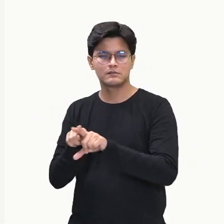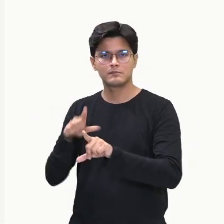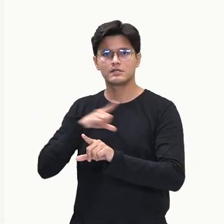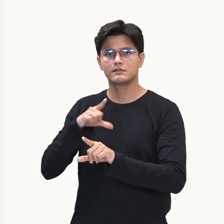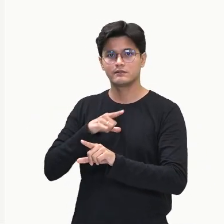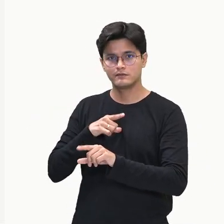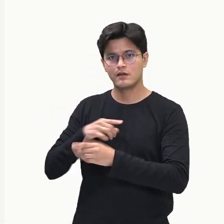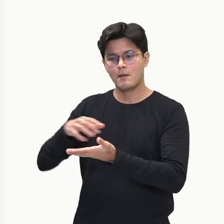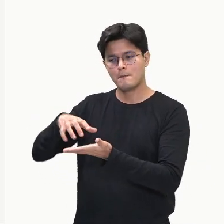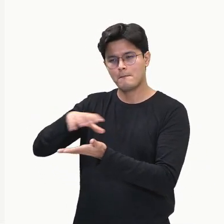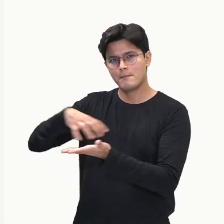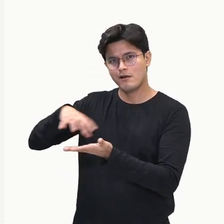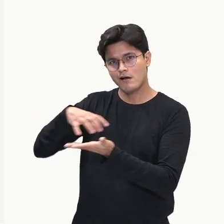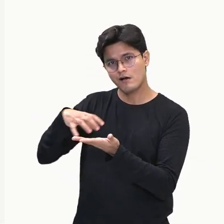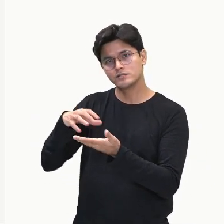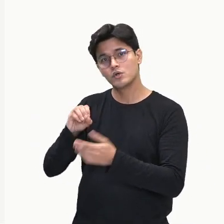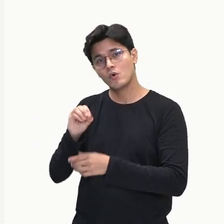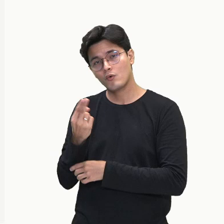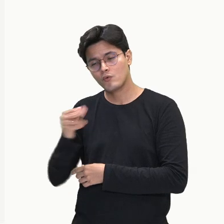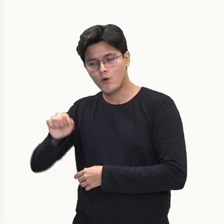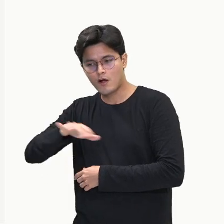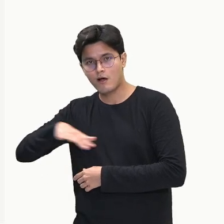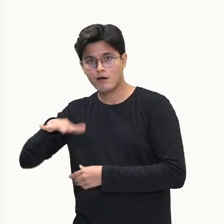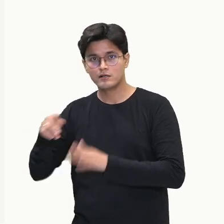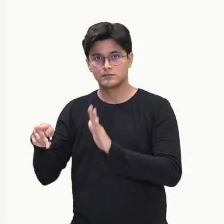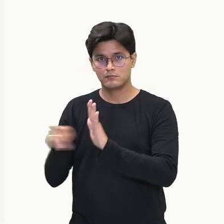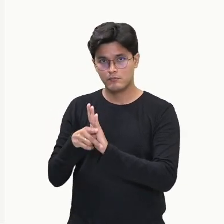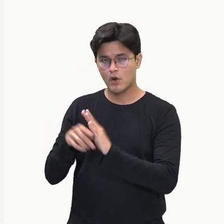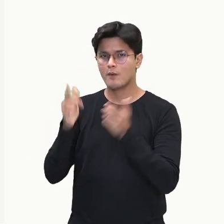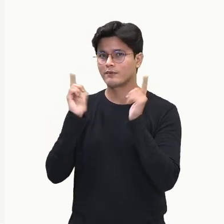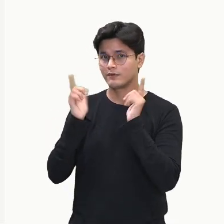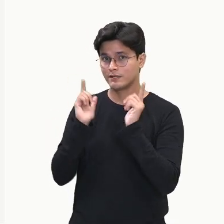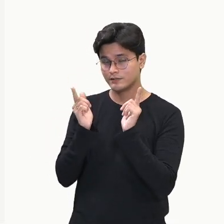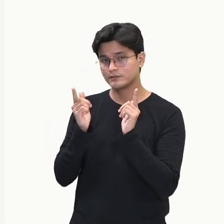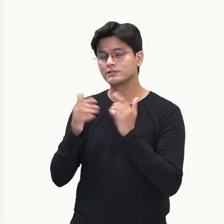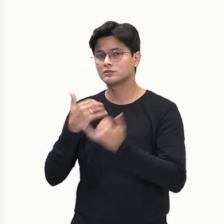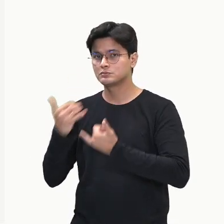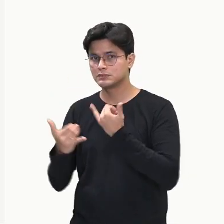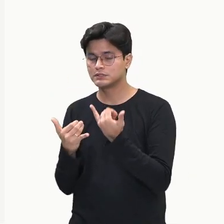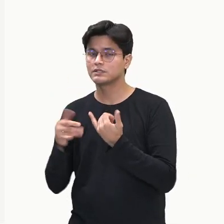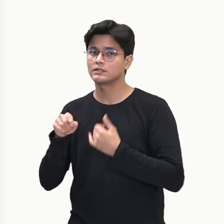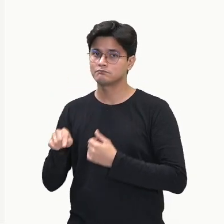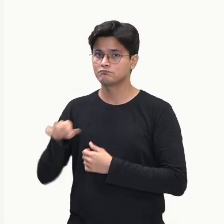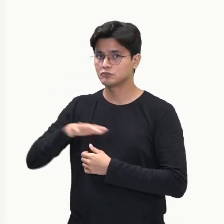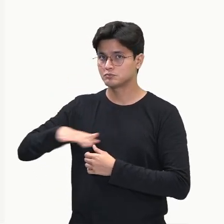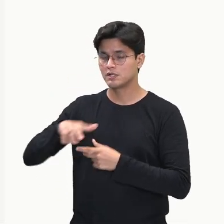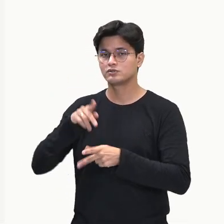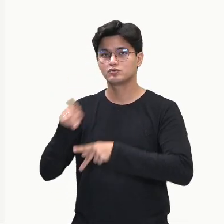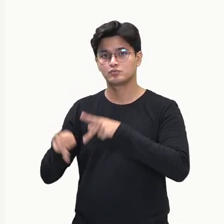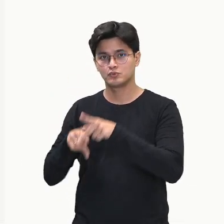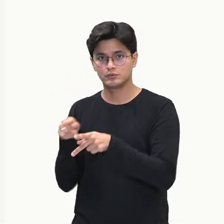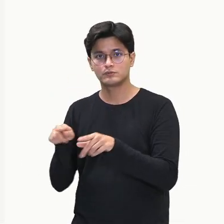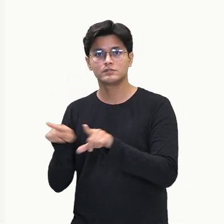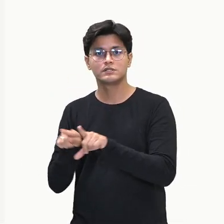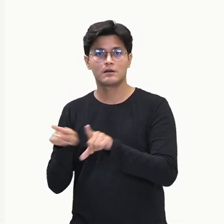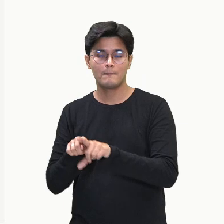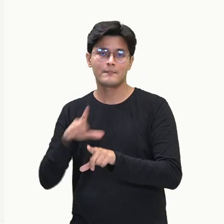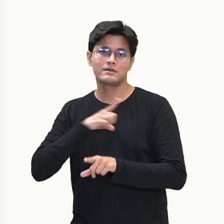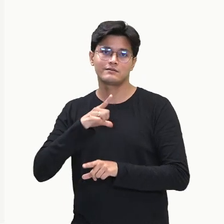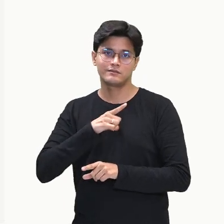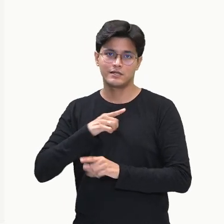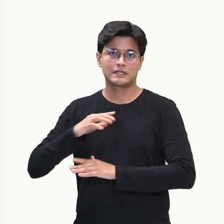de recreação e de lazer, que são os chamados espaços públicos. Nós temos também